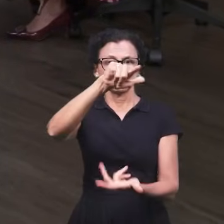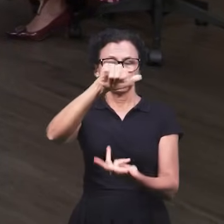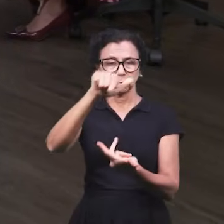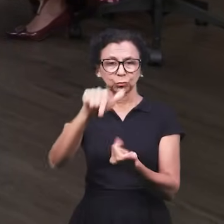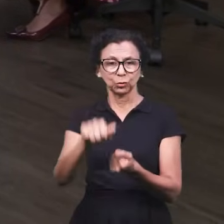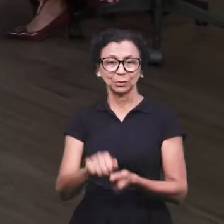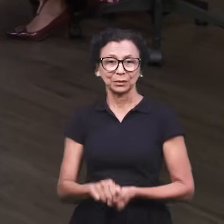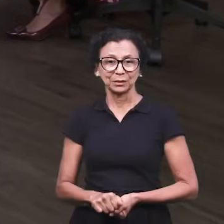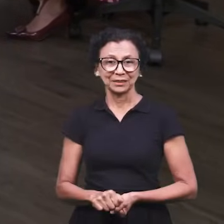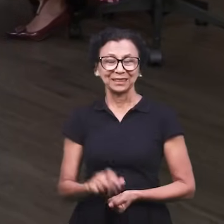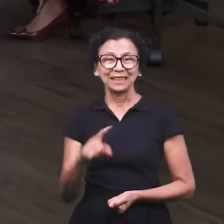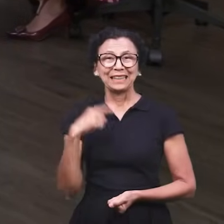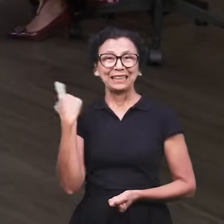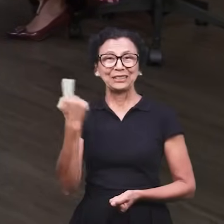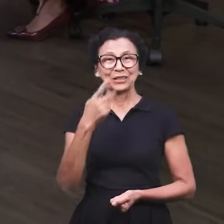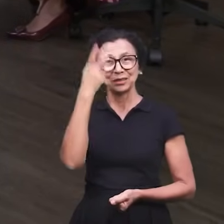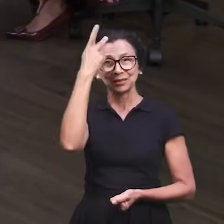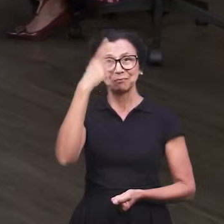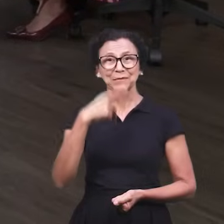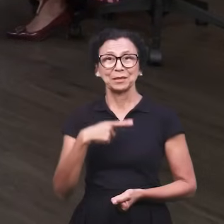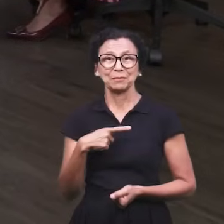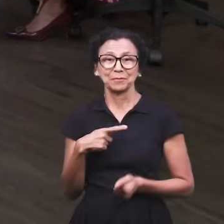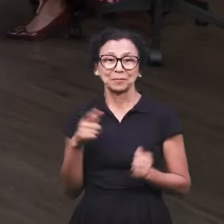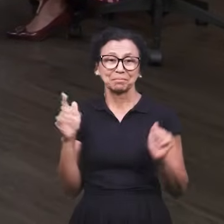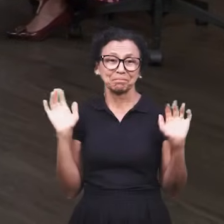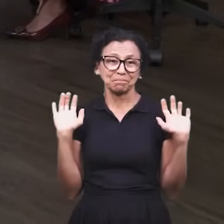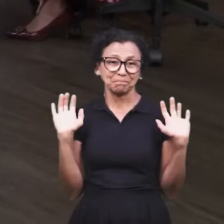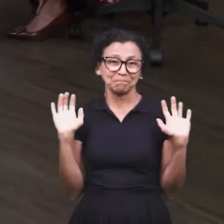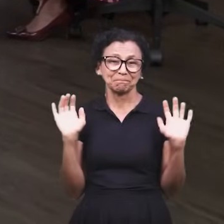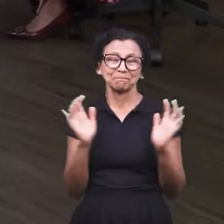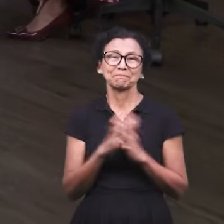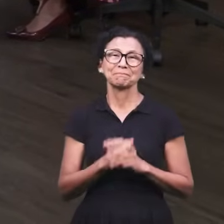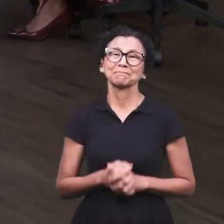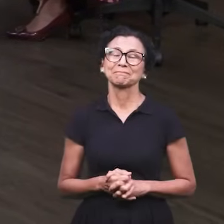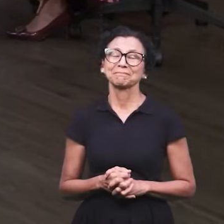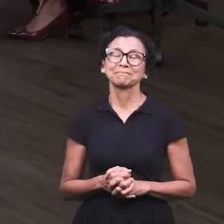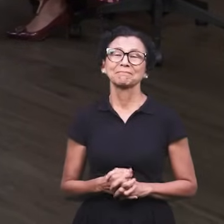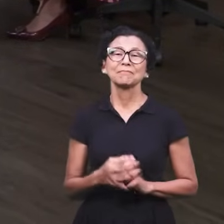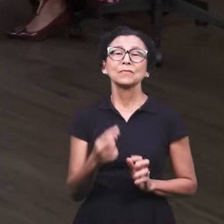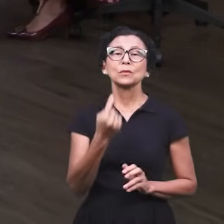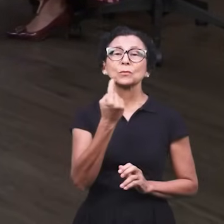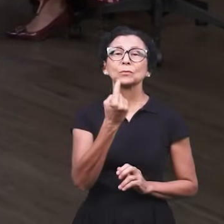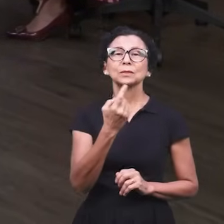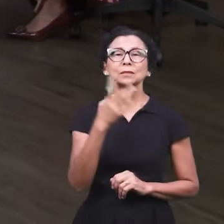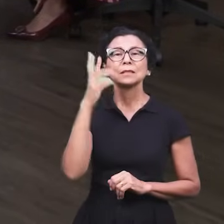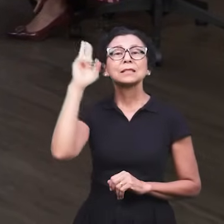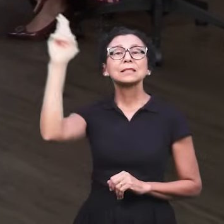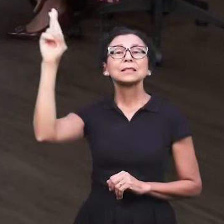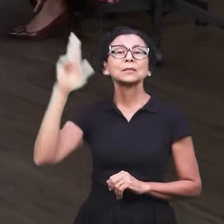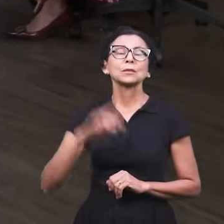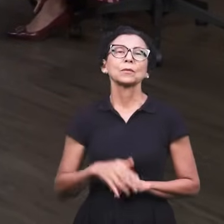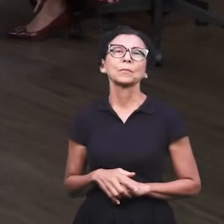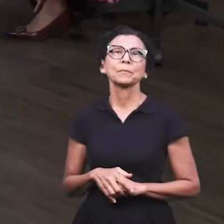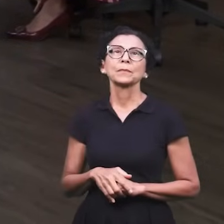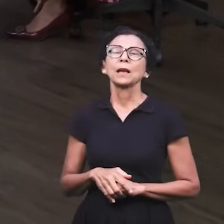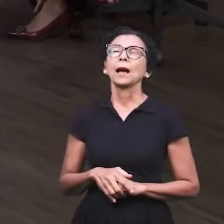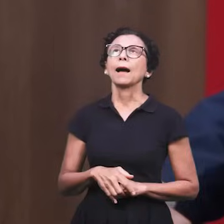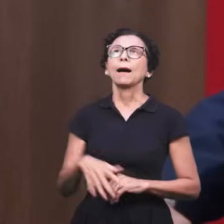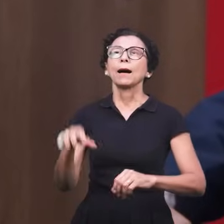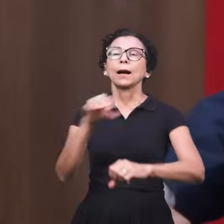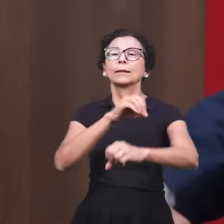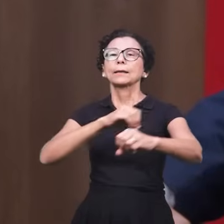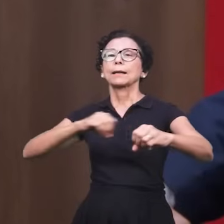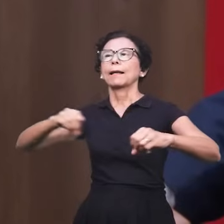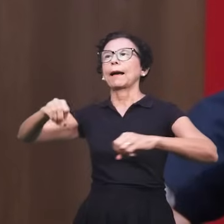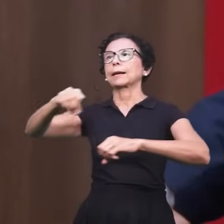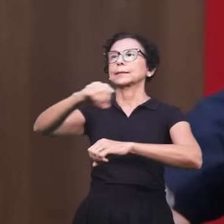nós, criaturas, não sabemos definir o que é o universo que ele criou? O único Senhor. É o único Senhor, criador de... Você fala assim, não,